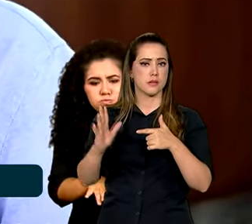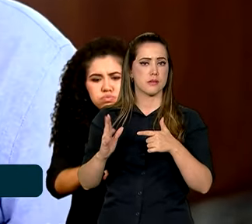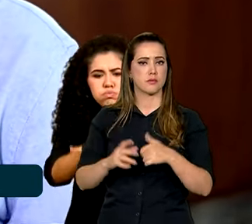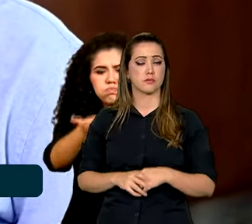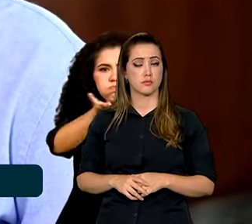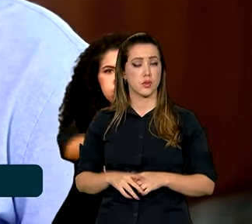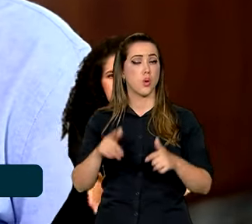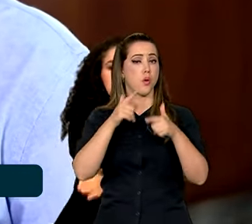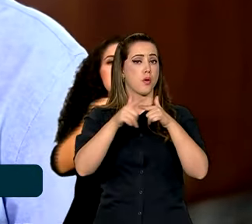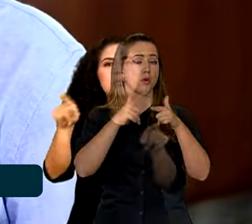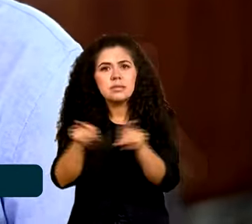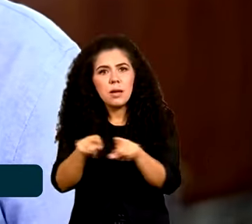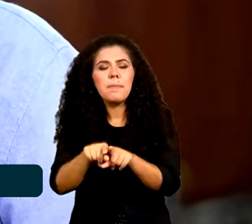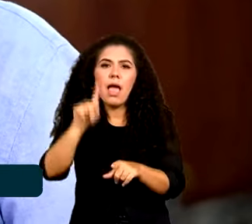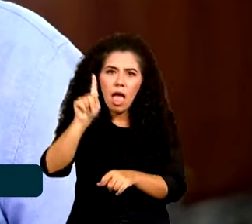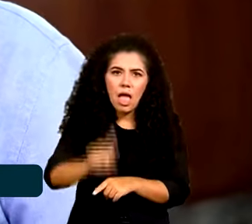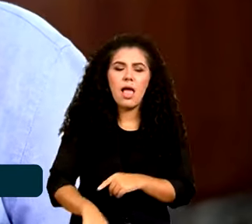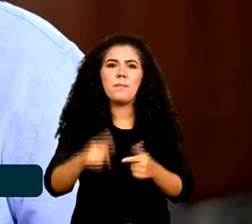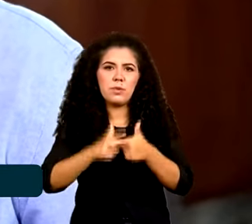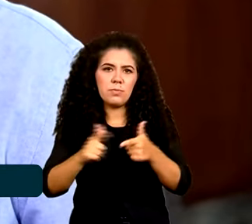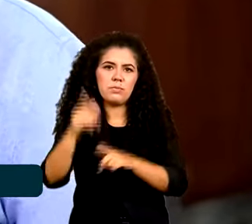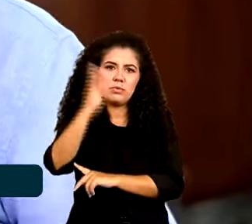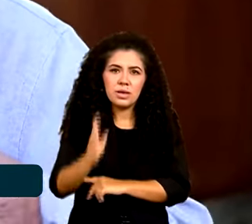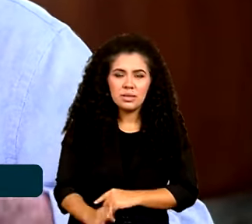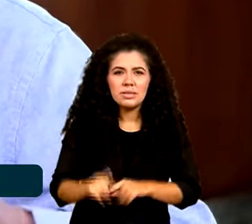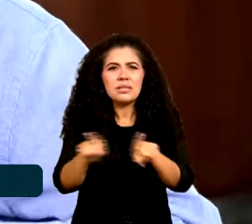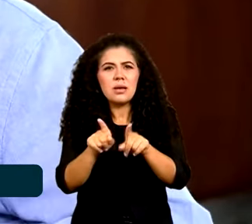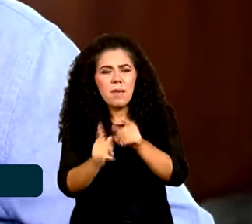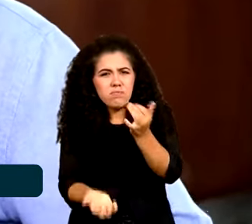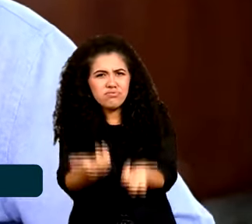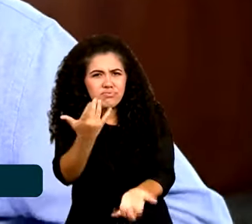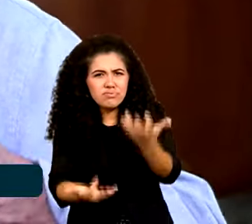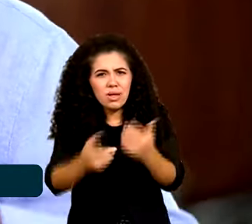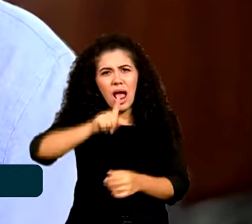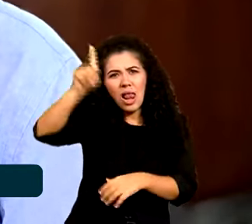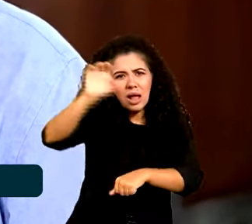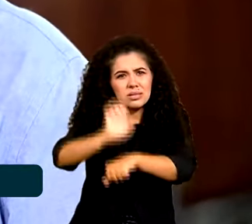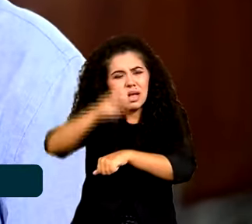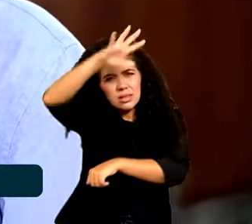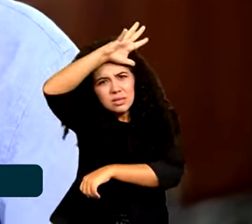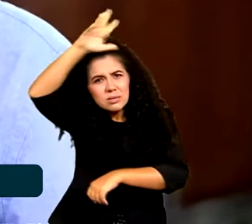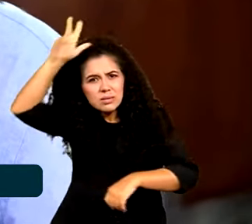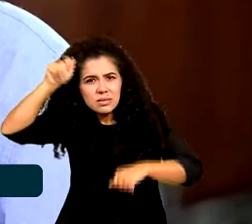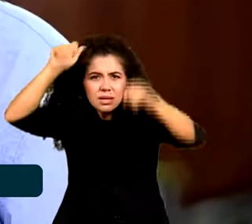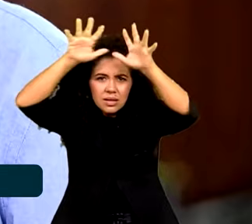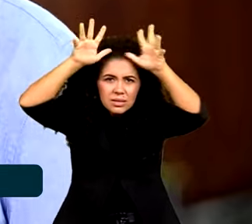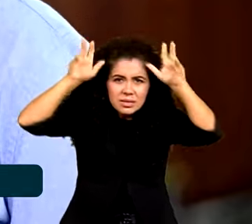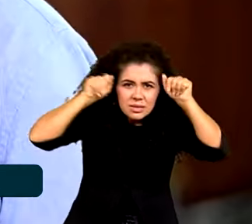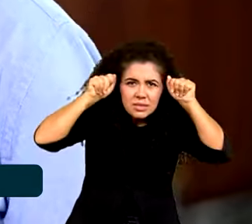Brasil o problema da queimada na Amazônia no sabe da seca no Pará no Acre no Amapá da Sec